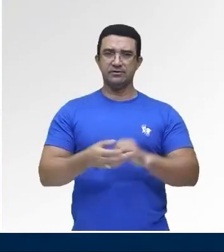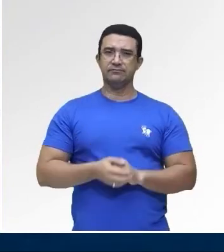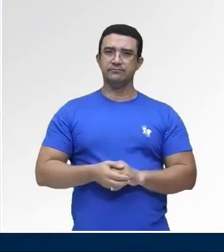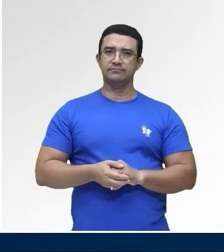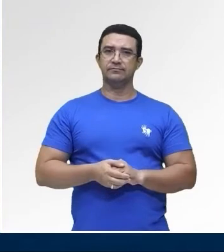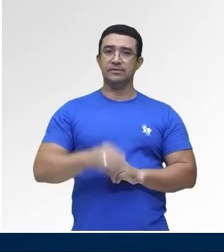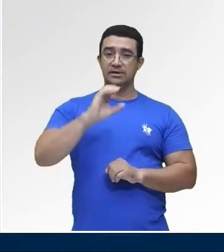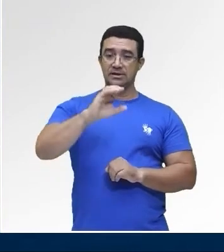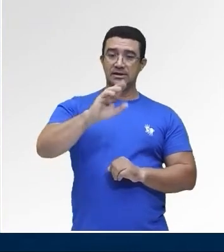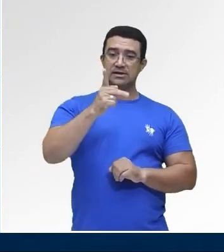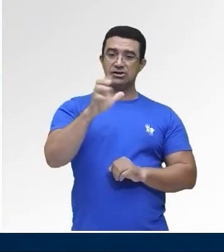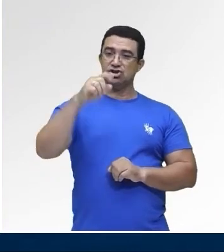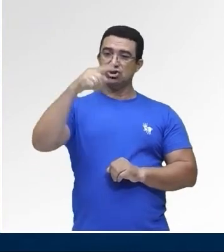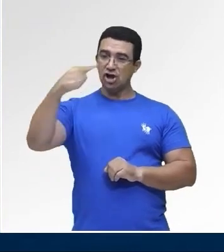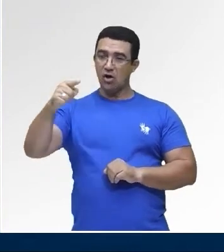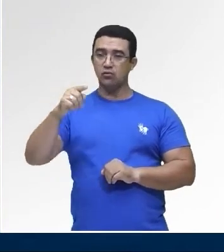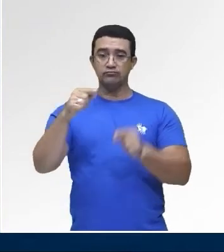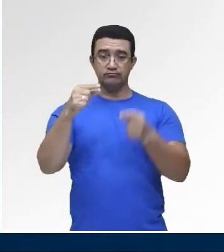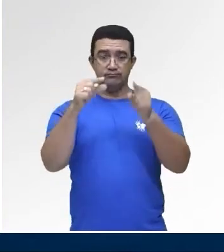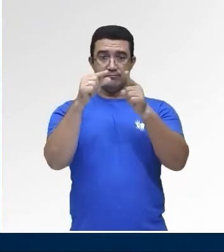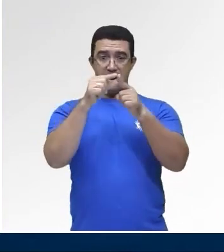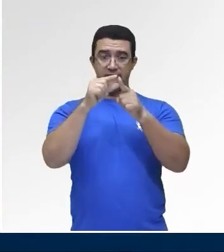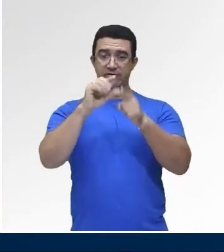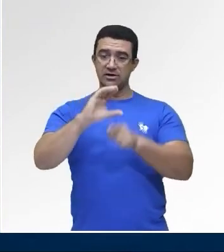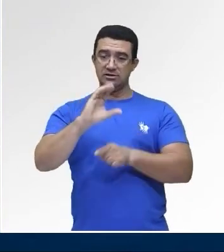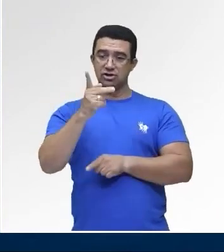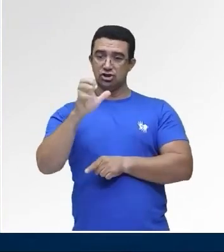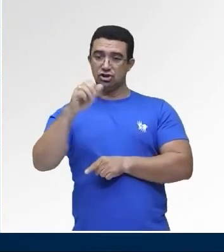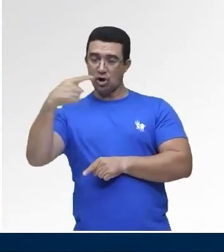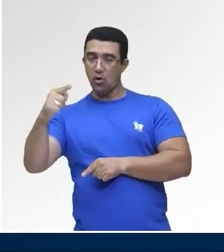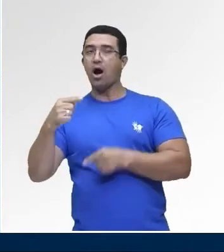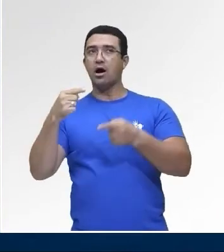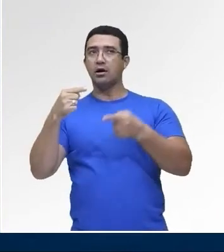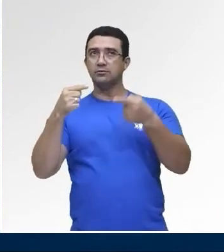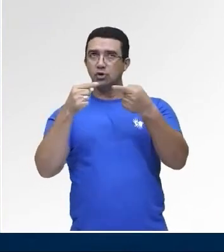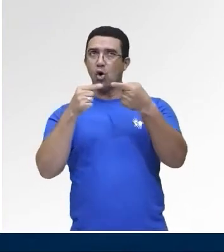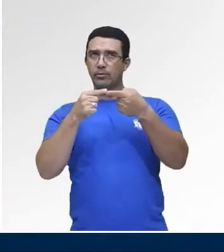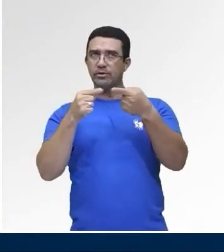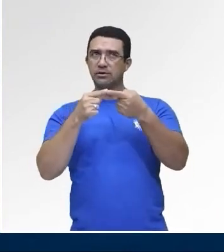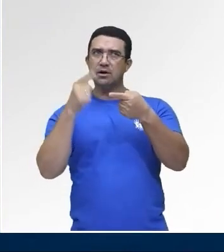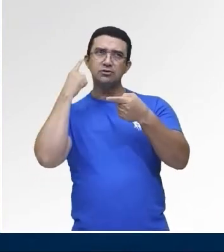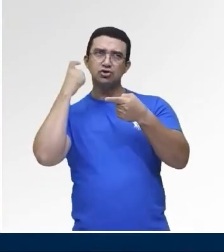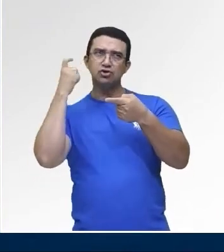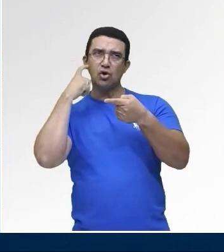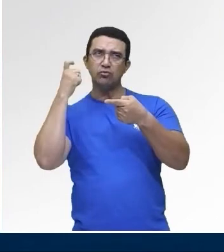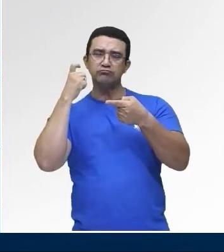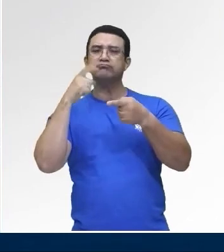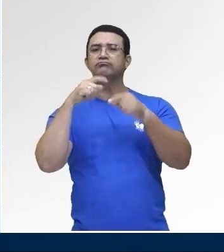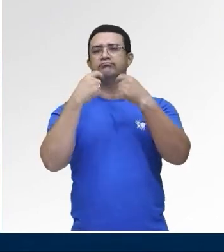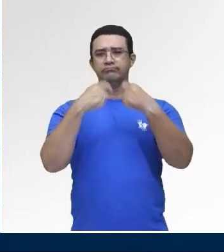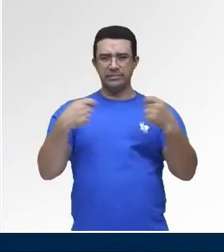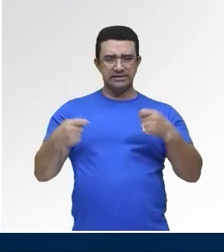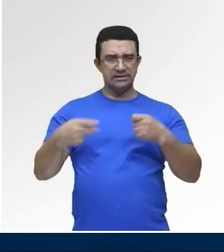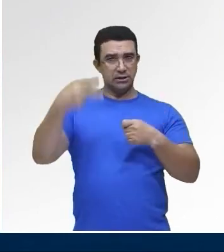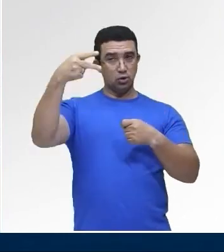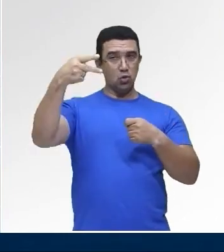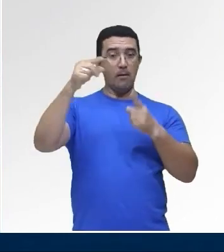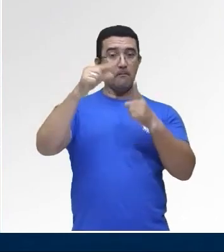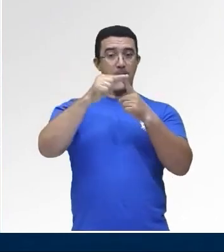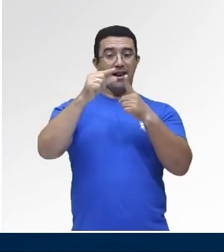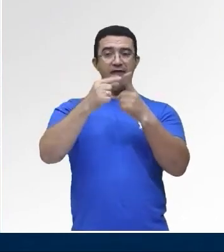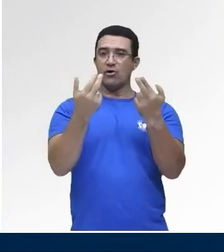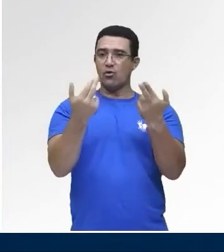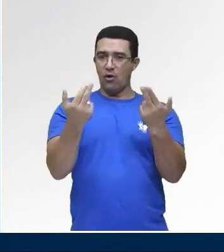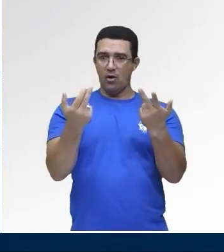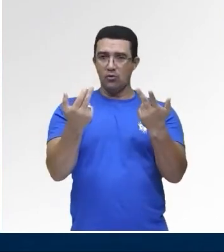É exatamente igual o som, certo? Então, para eu ter uma rima, eu preciso de 2 palavras ou mais, tá? Para formar